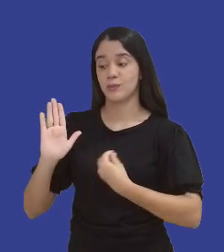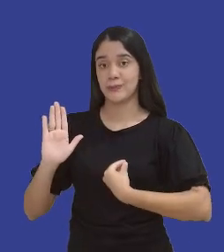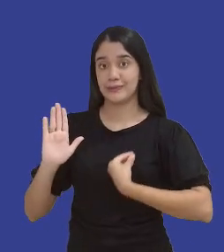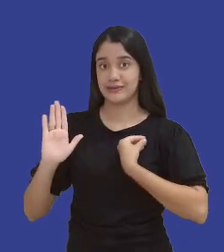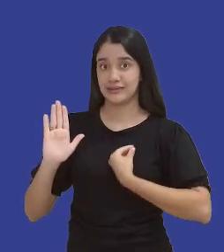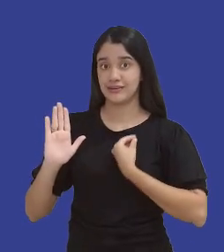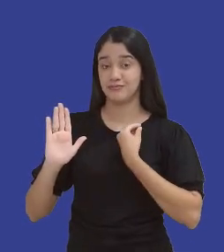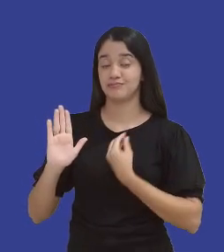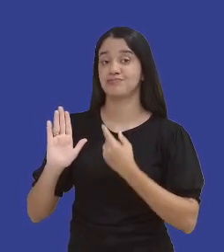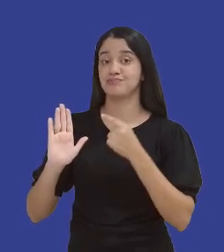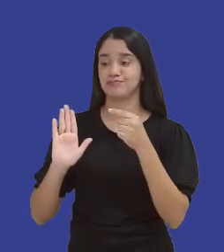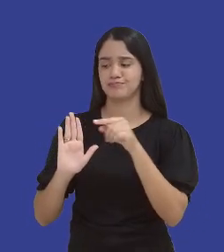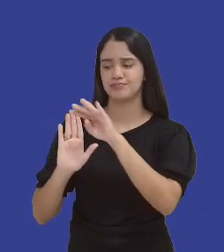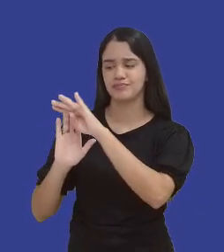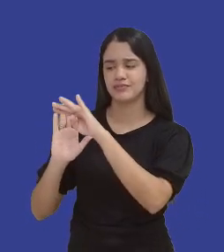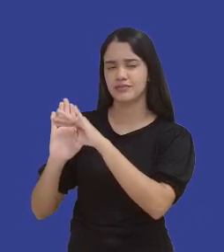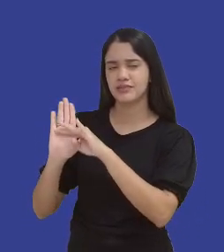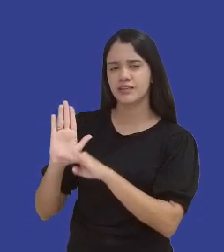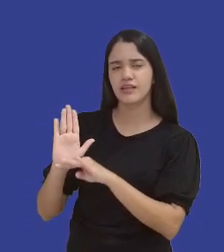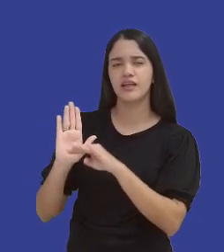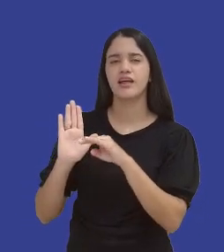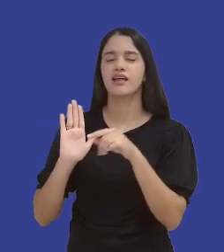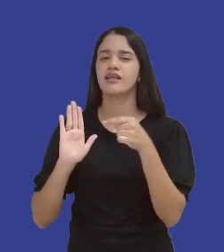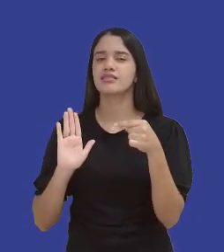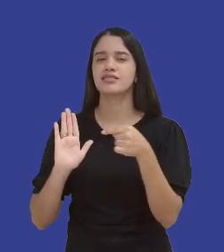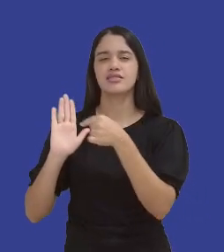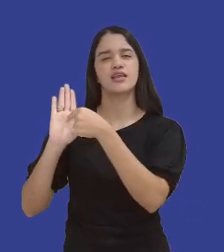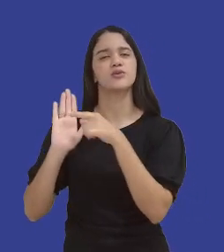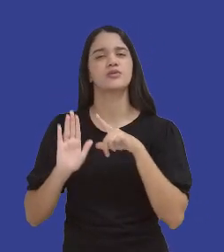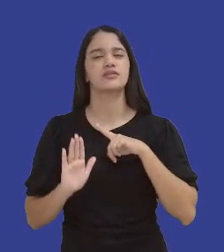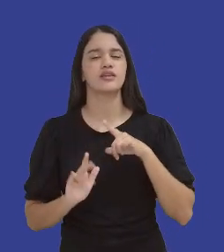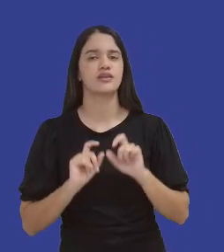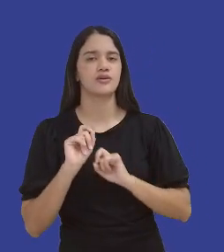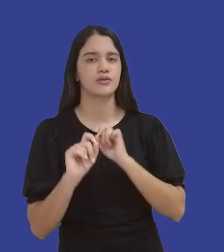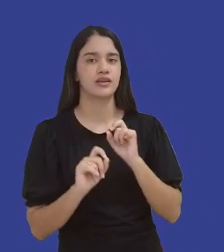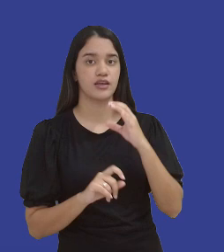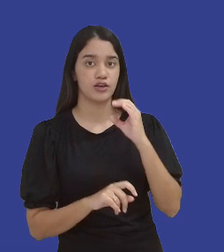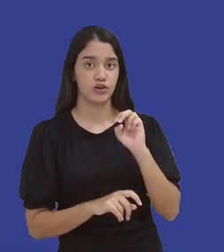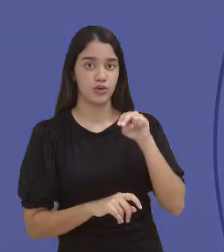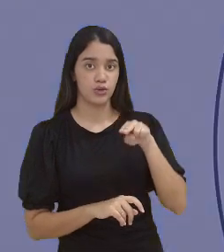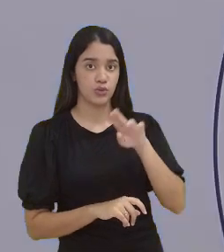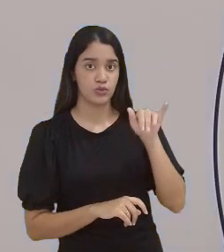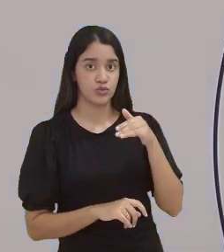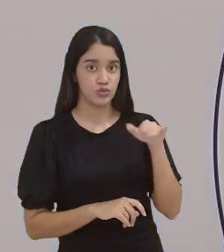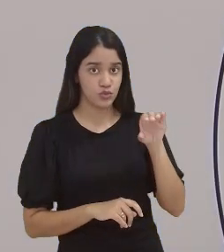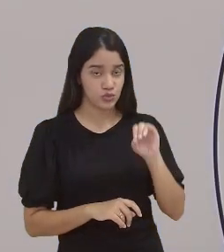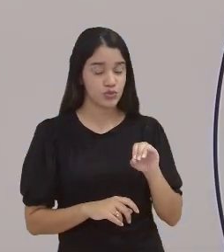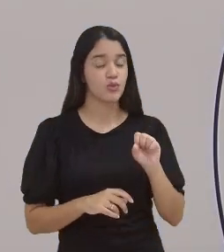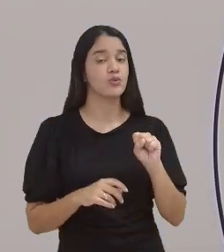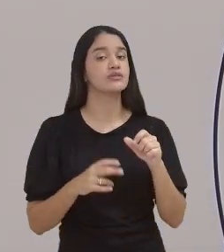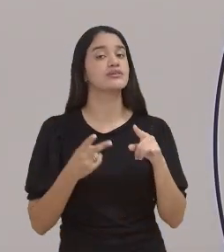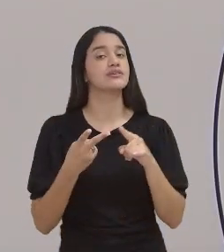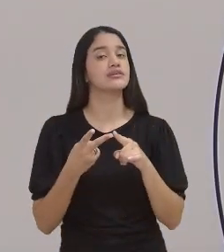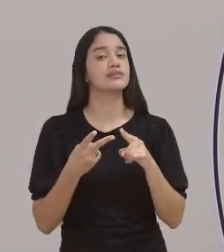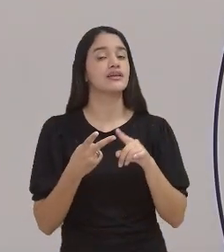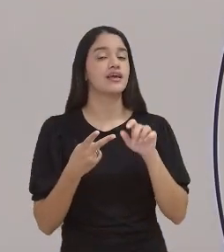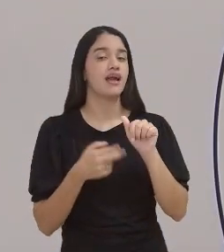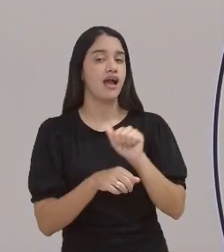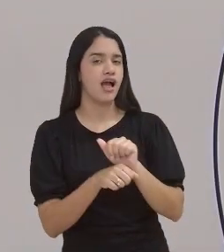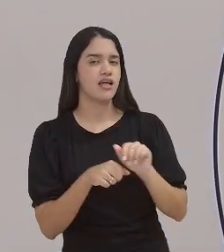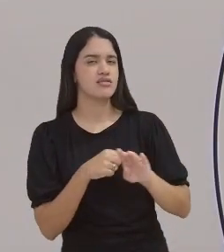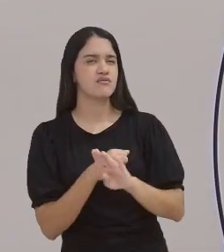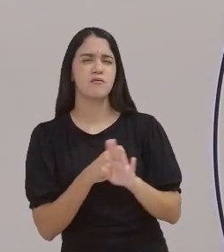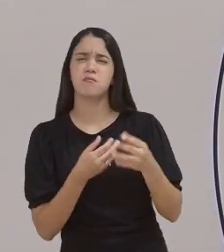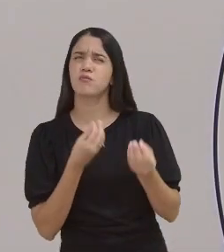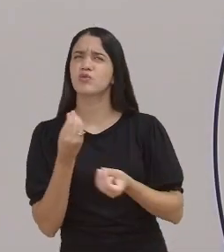texto, marcadas por conjunções, advérbios, etc. Professora, como